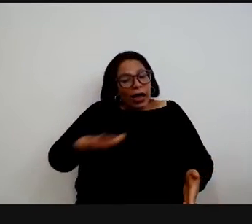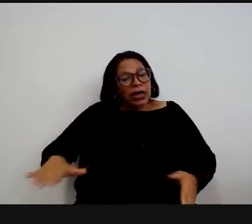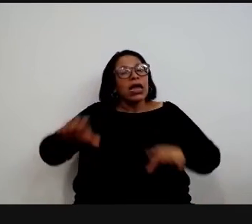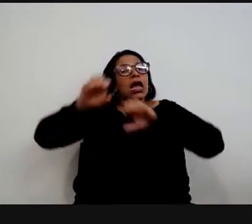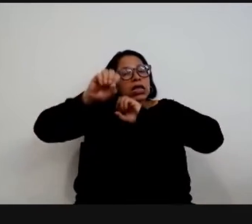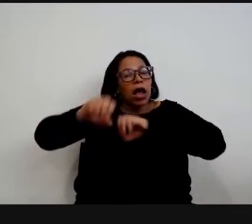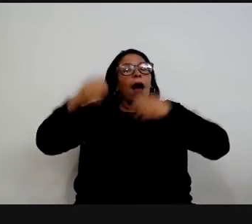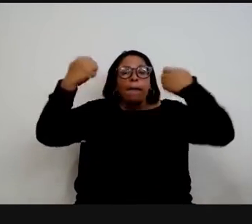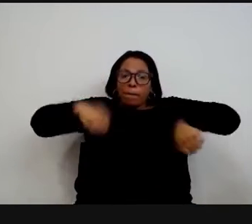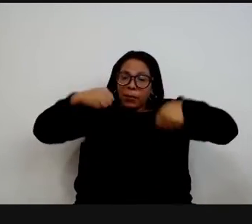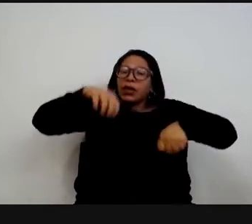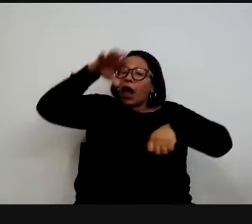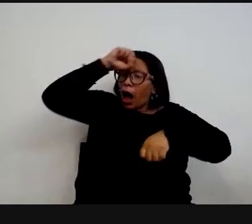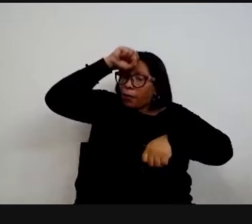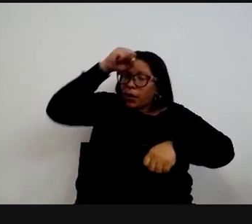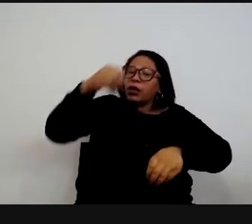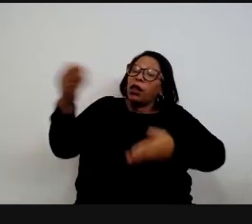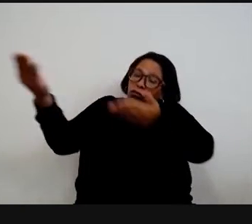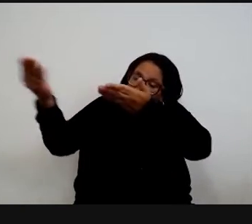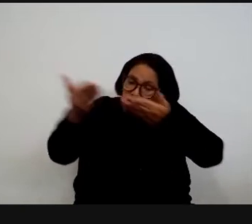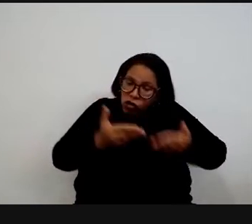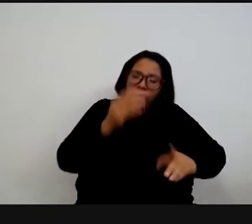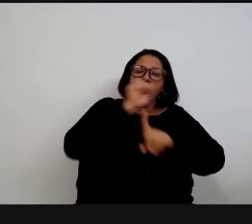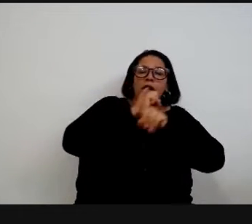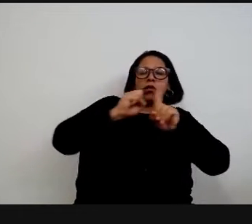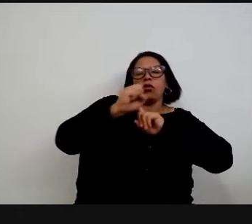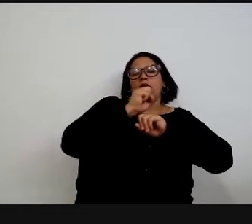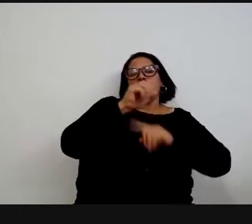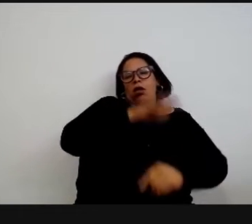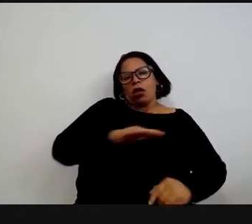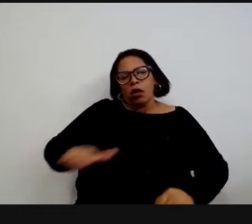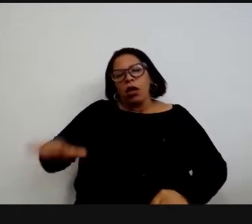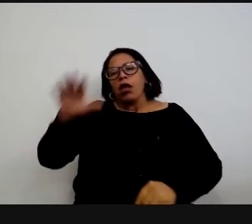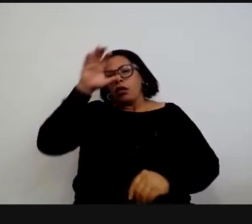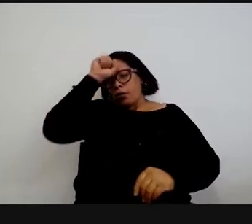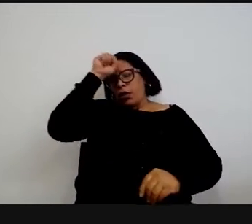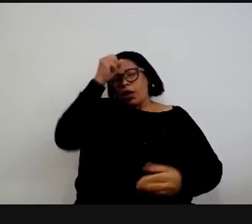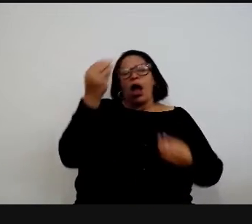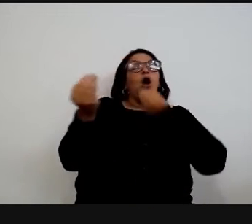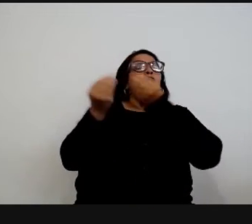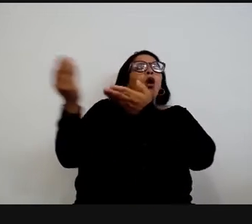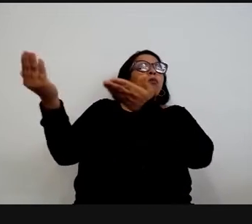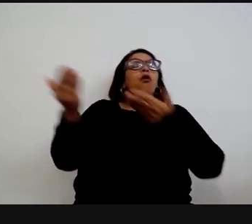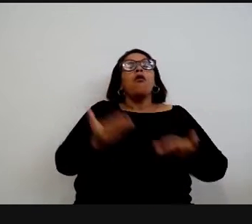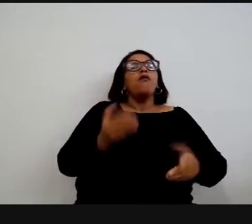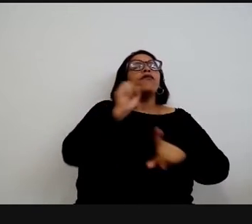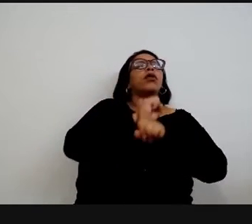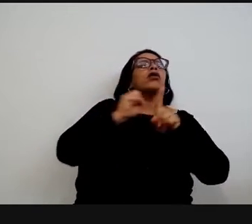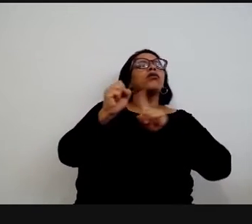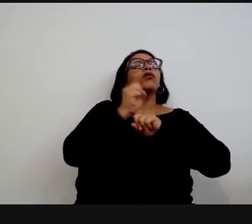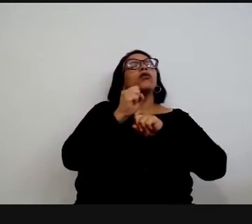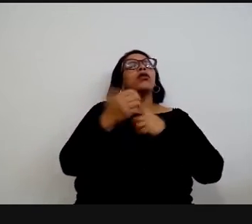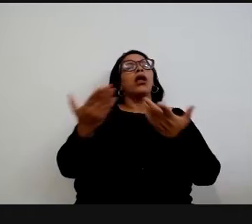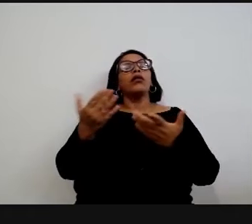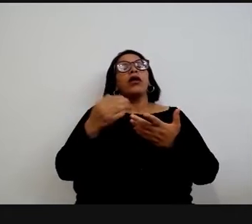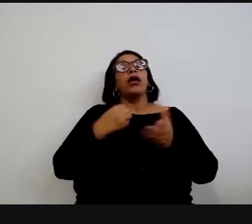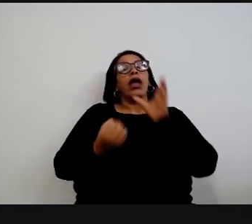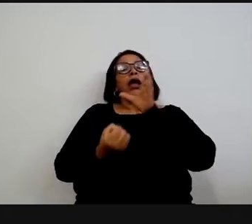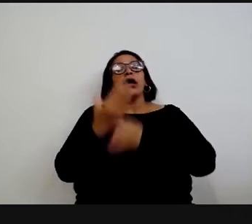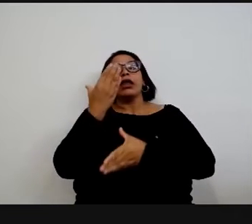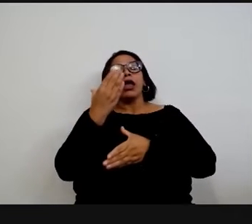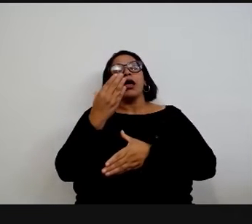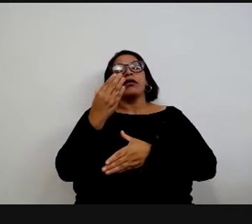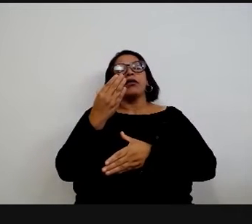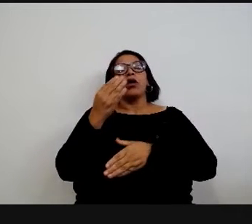exercer esse controle social e aproximar a sociedade de nós. Uma outra forma que a gente tem de aproximar a sociedade de nós foi a criação